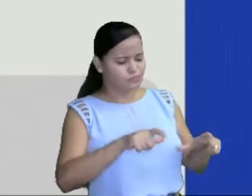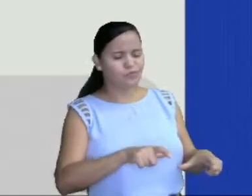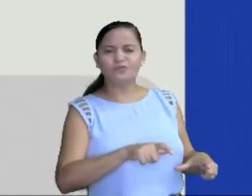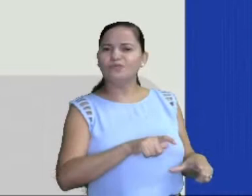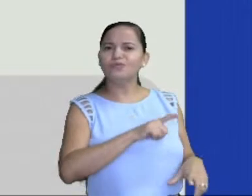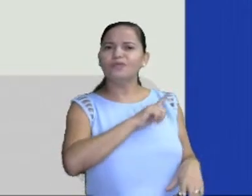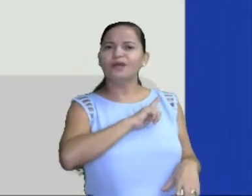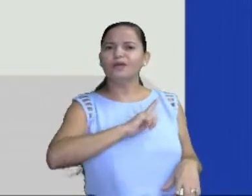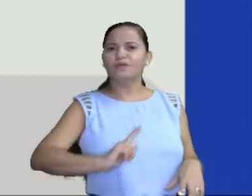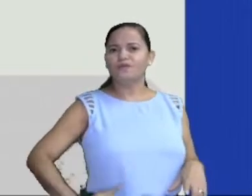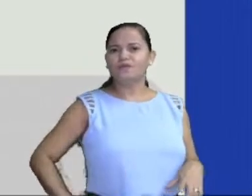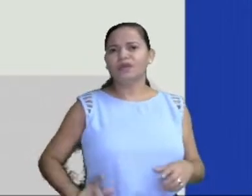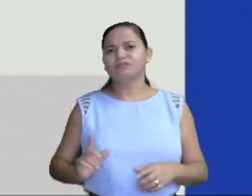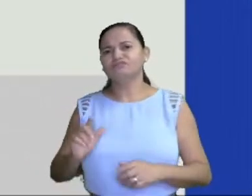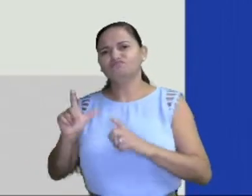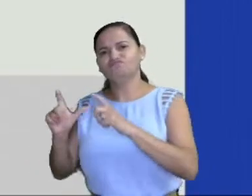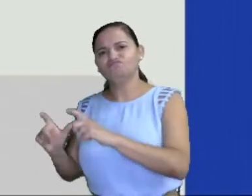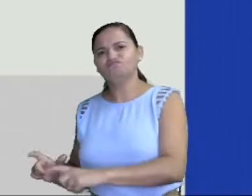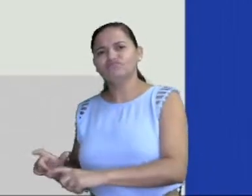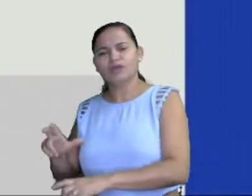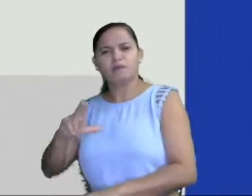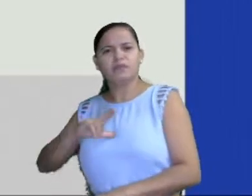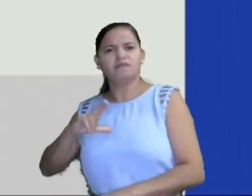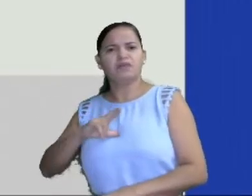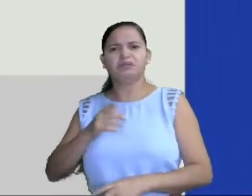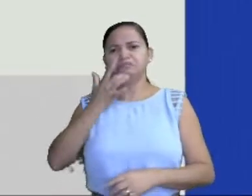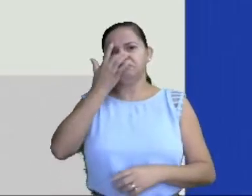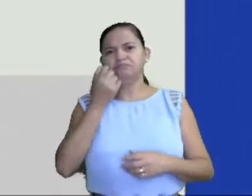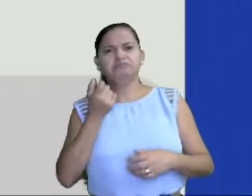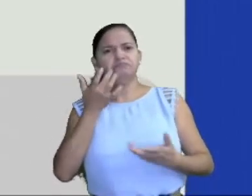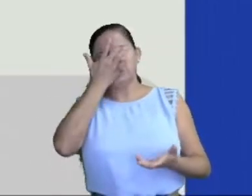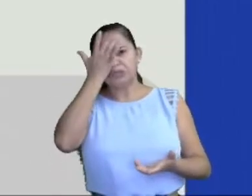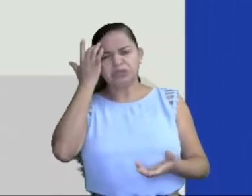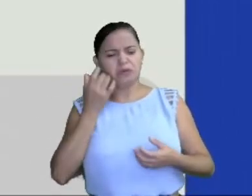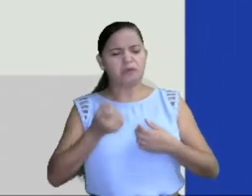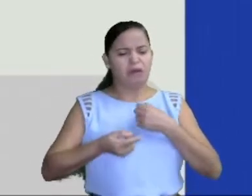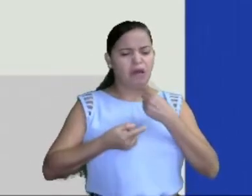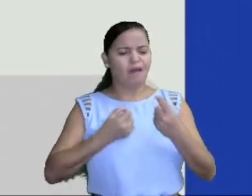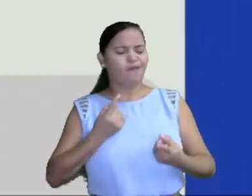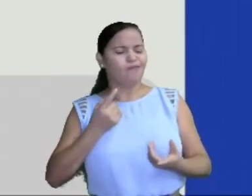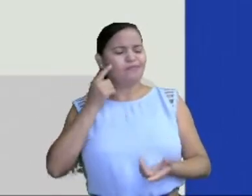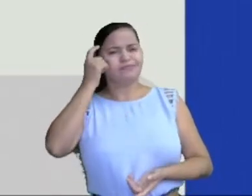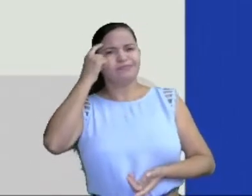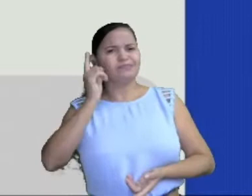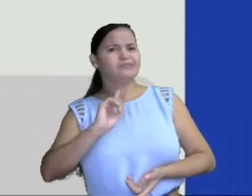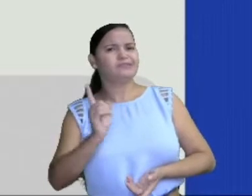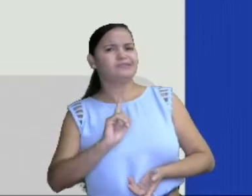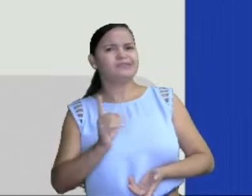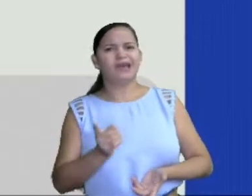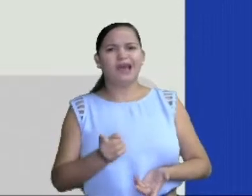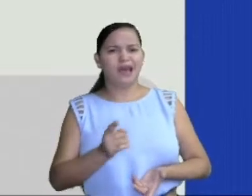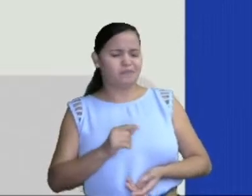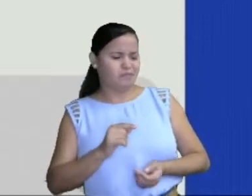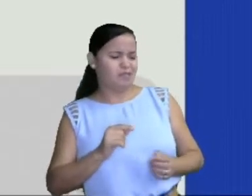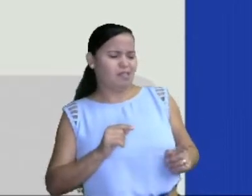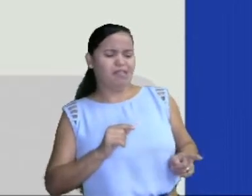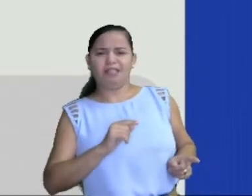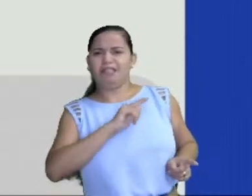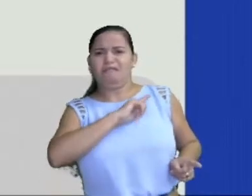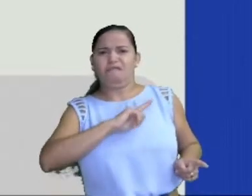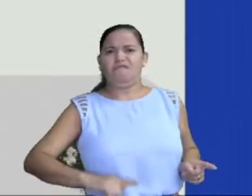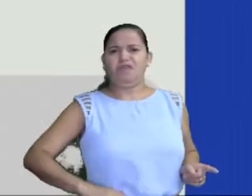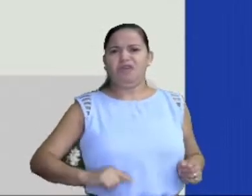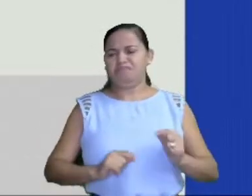A população geralmente não é muito atenta a isso, para o que é público e o que é privado. Não se atém às características